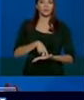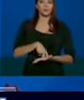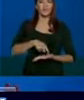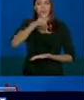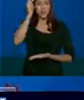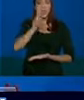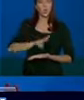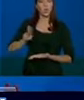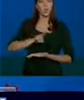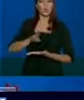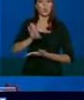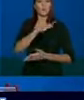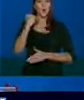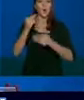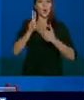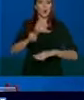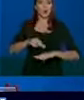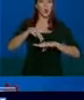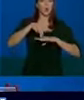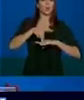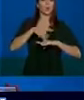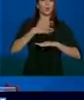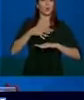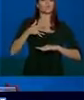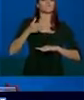quem usar cadáveres como palanque.